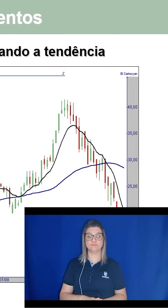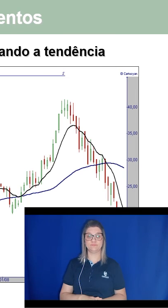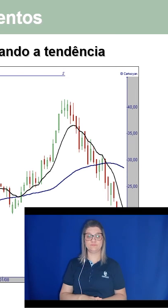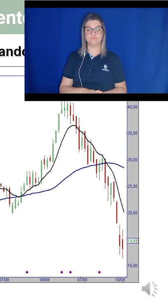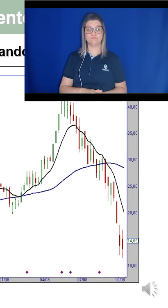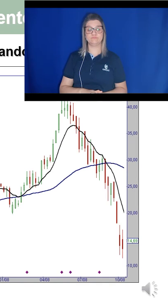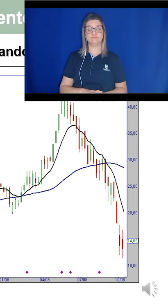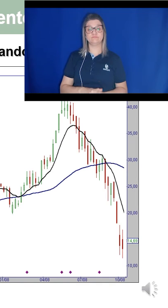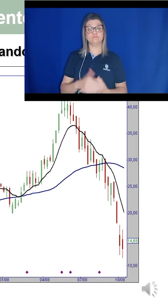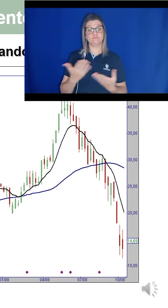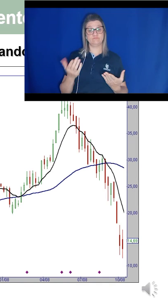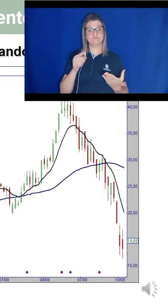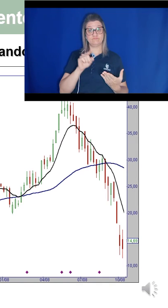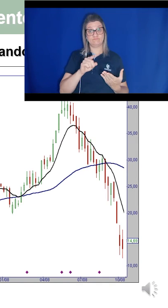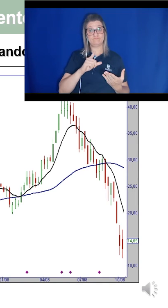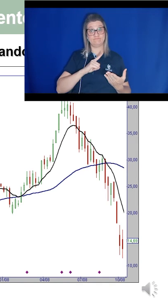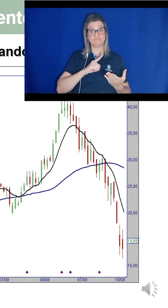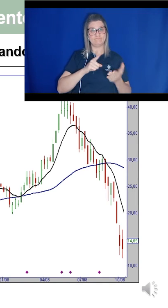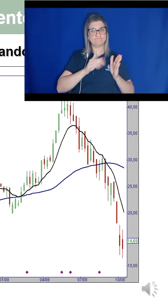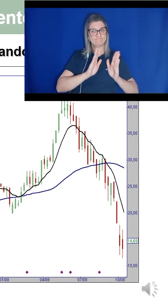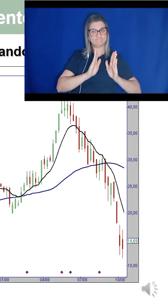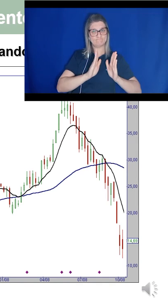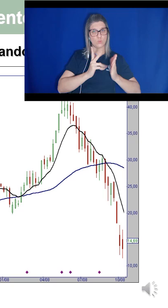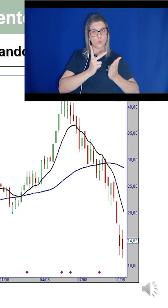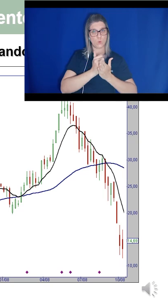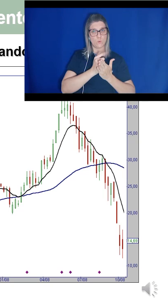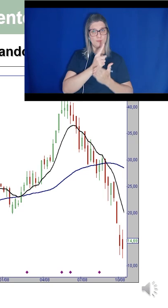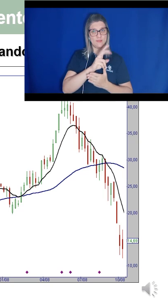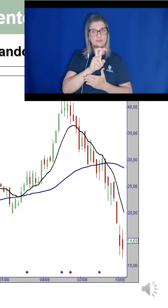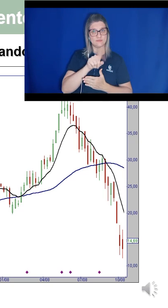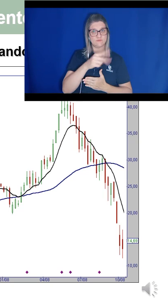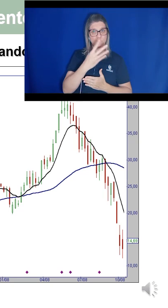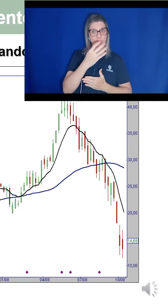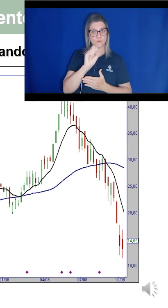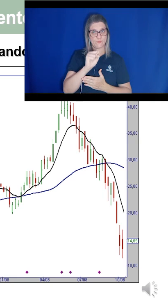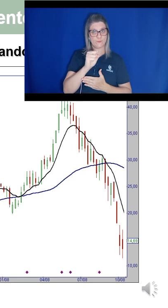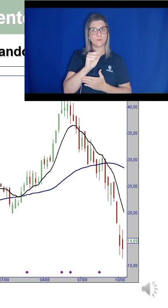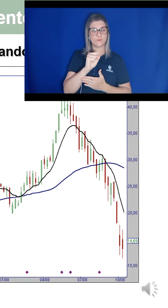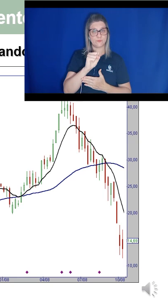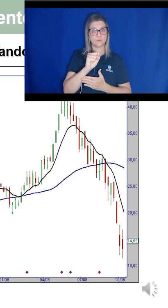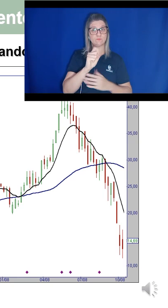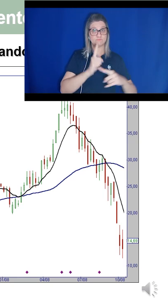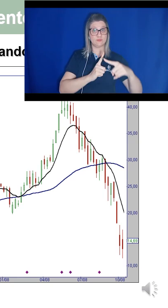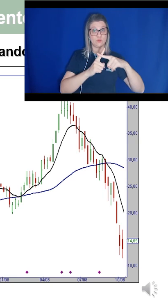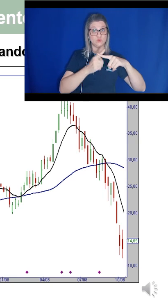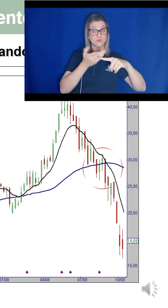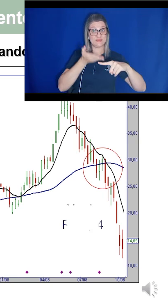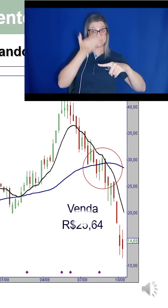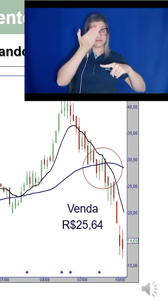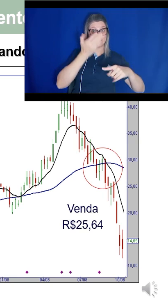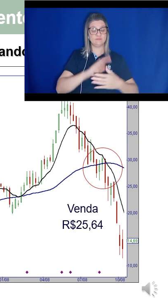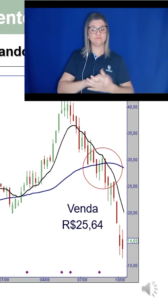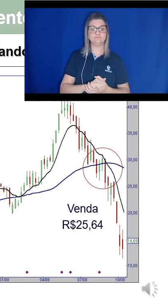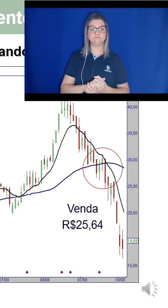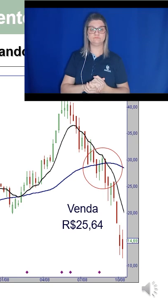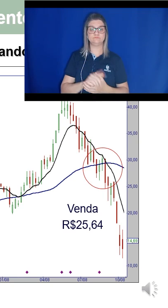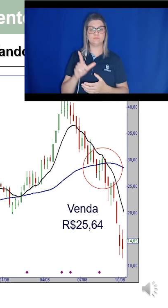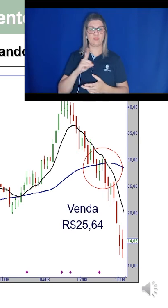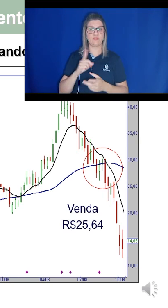Portanto, eu tenho uma indicação de compra em 15,48, que é quando cruza para cima, e tem uma indicação de